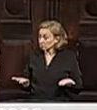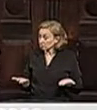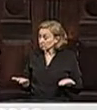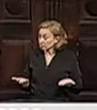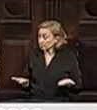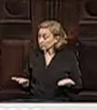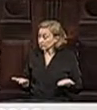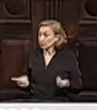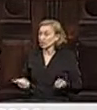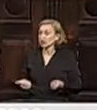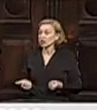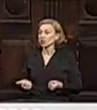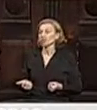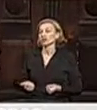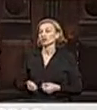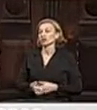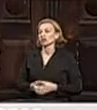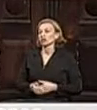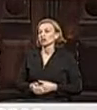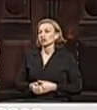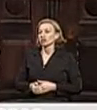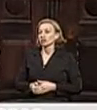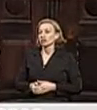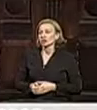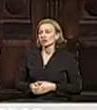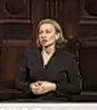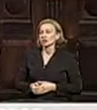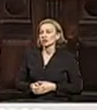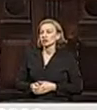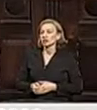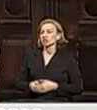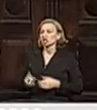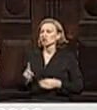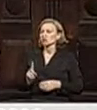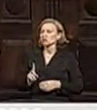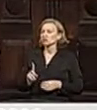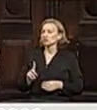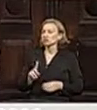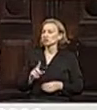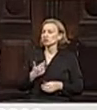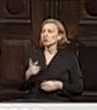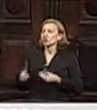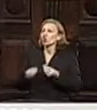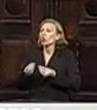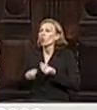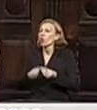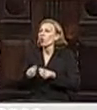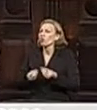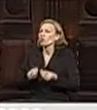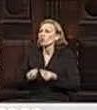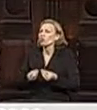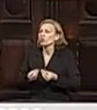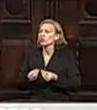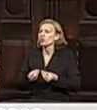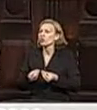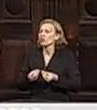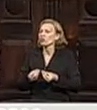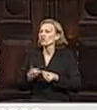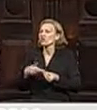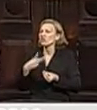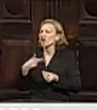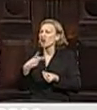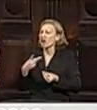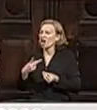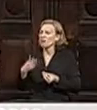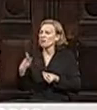claro, as nossas gestões têm sido muito ruins, mas isso não justifica a forma como o governo federal tem tratado o